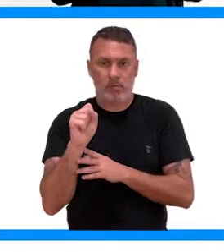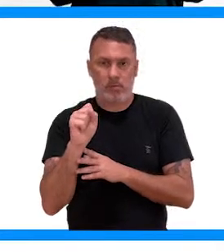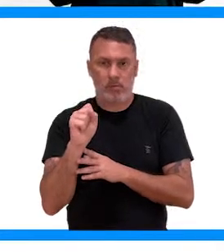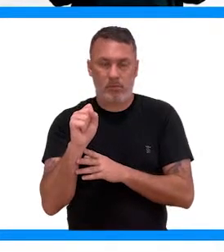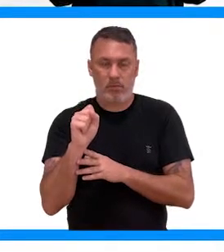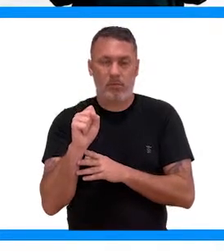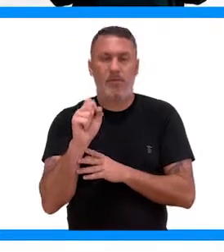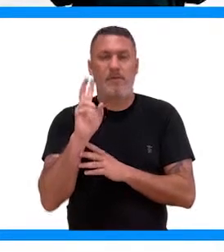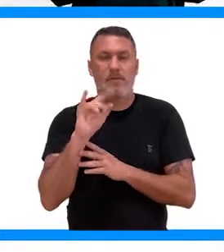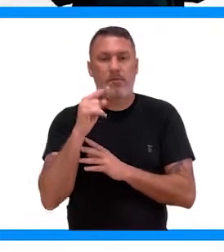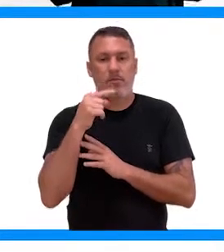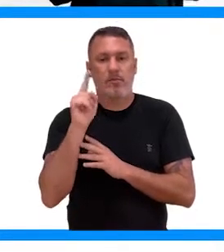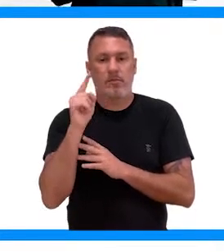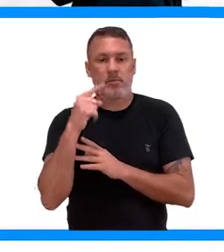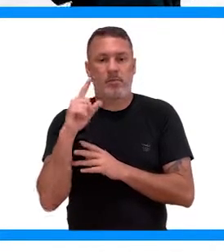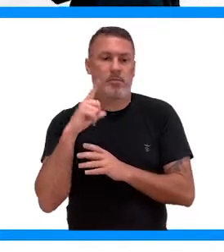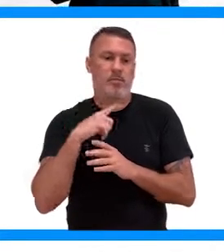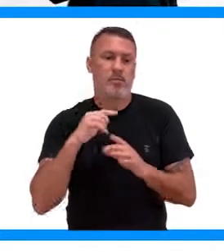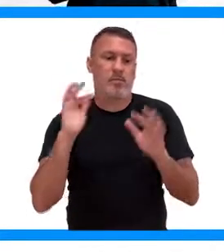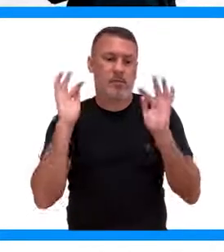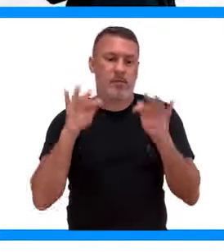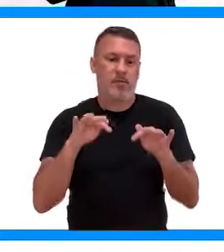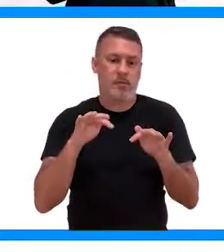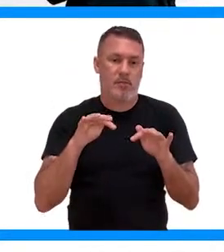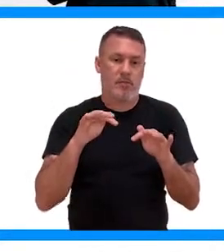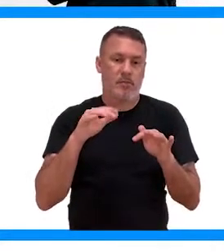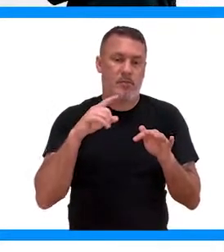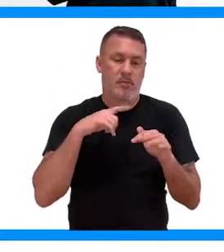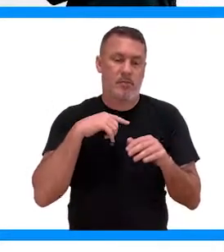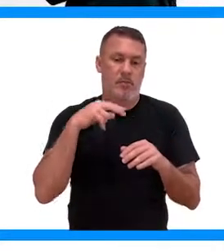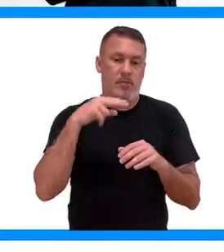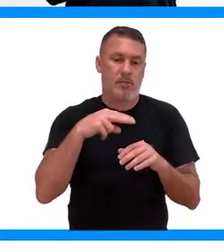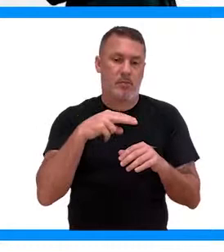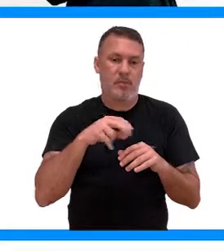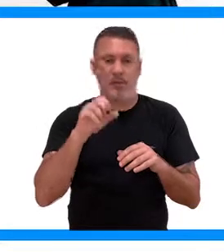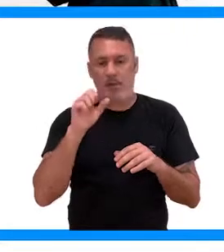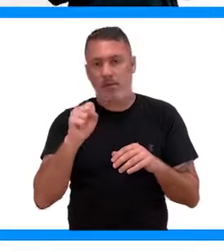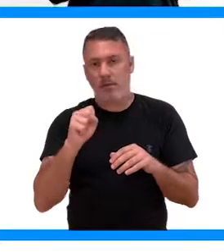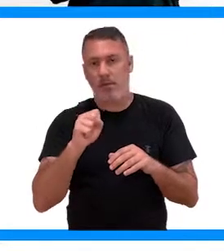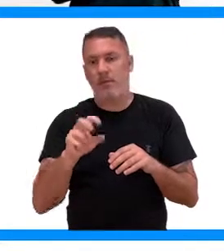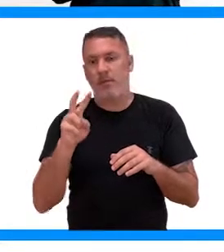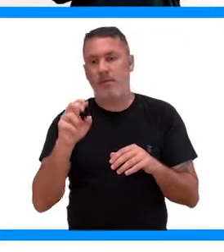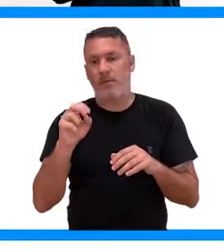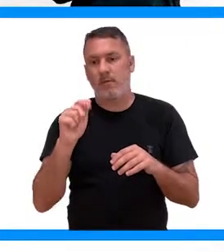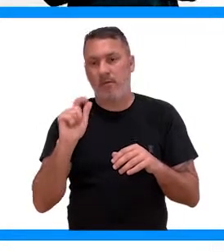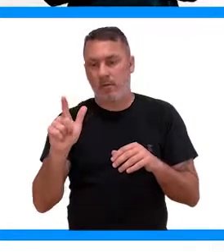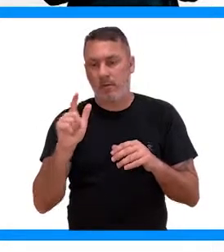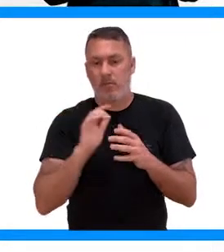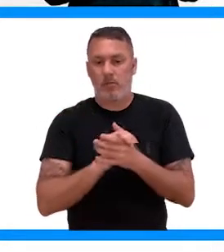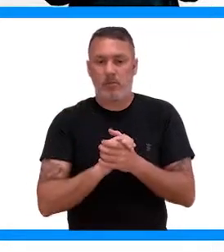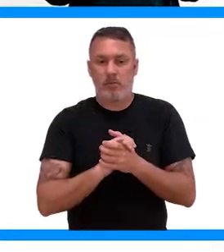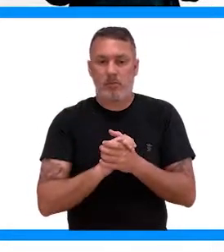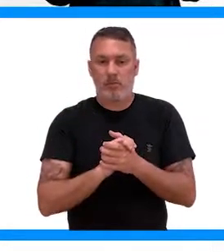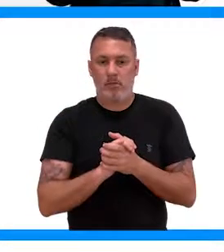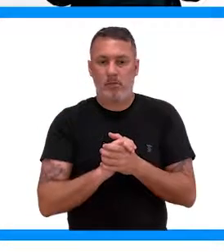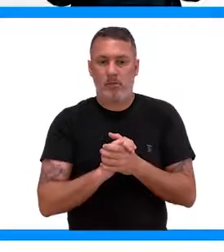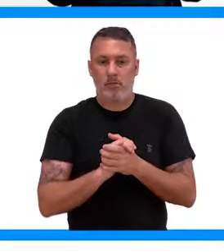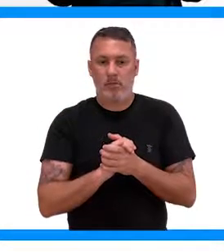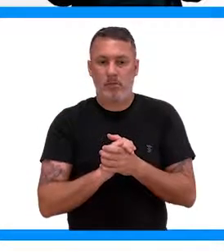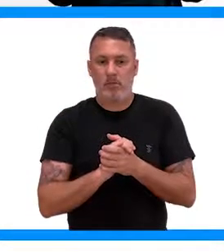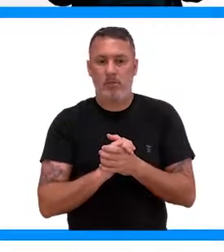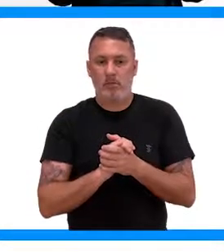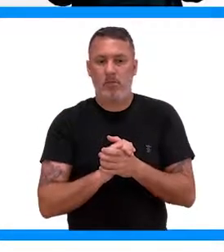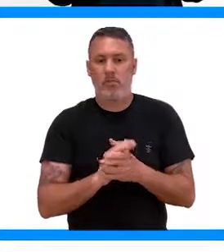aguda, ela será acentuada quando termina em N, S e vogais. E